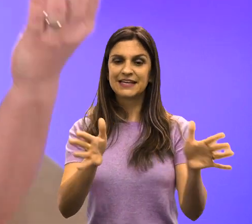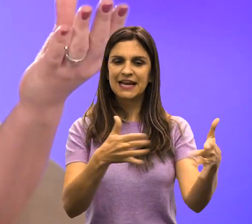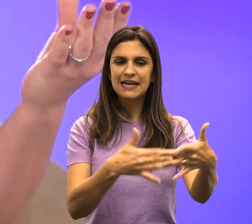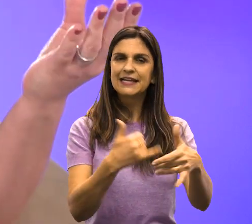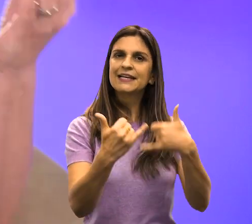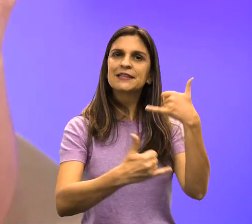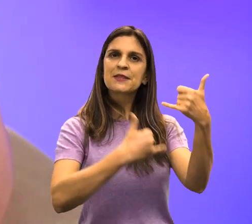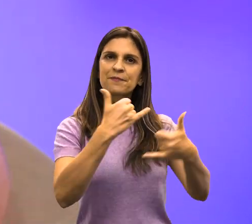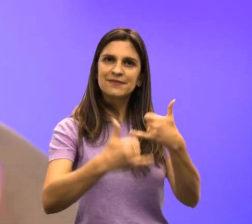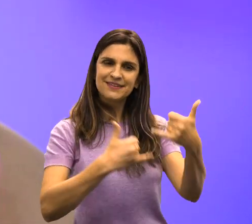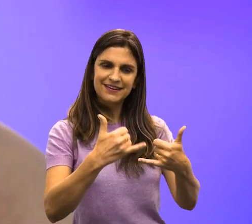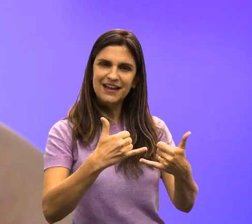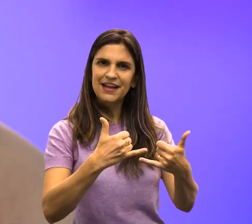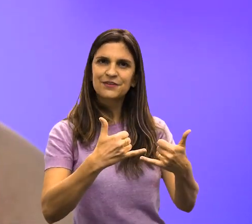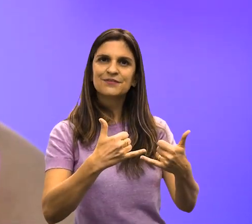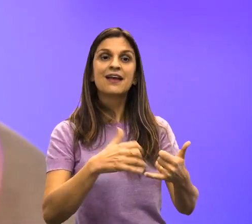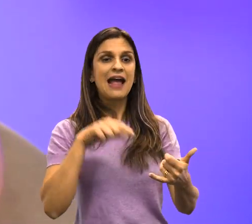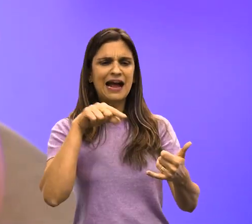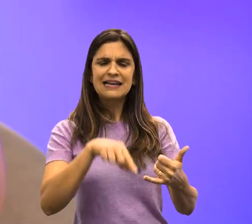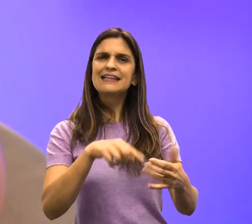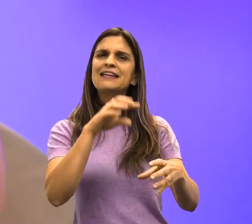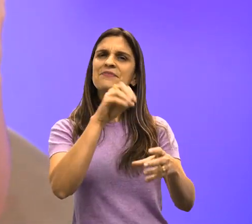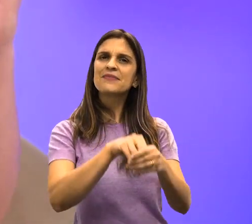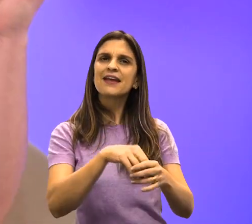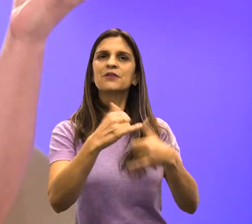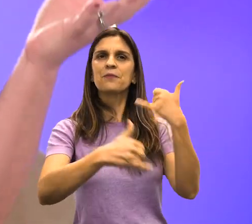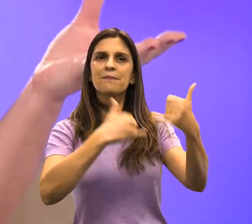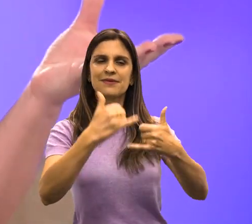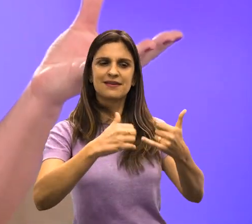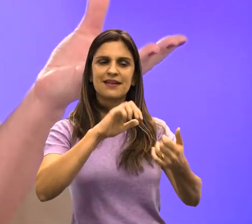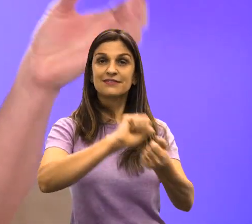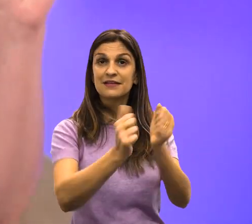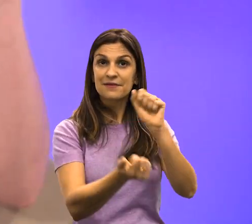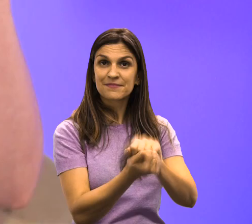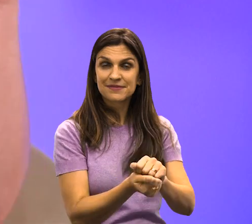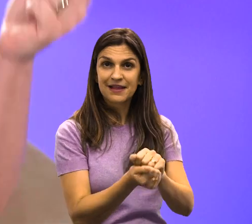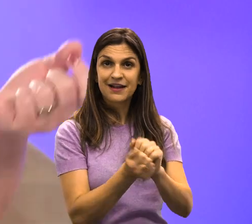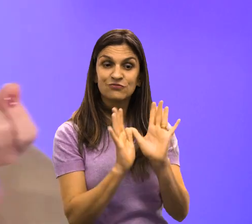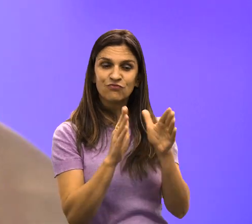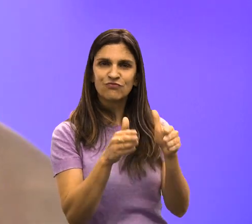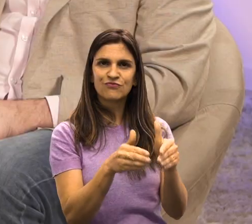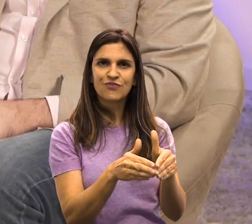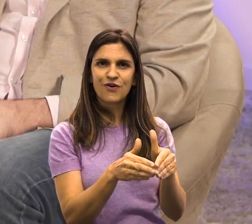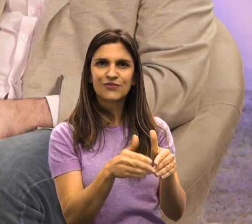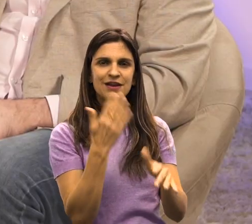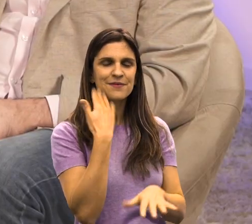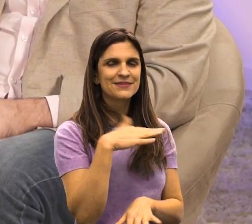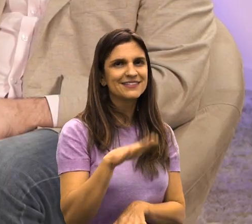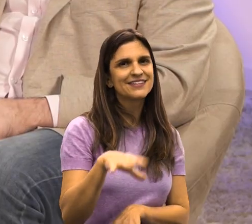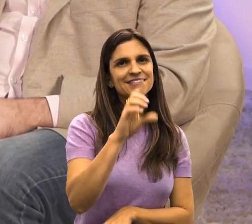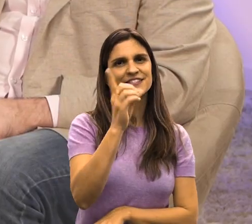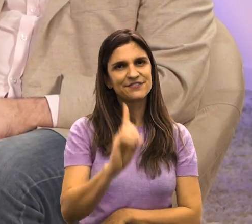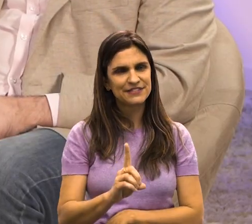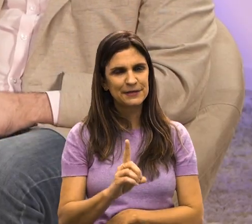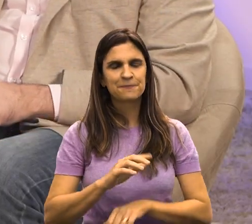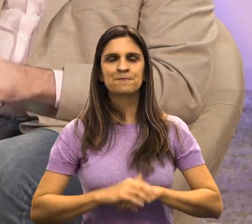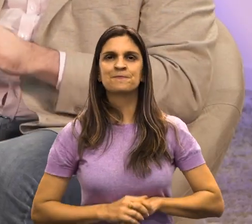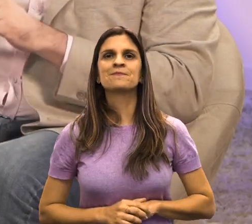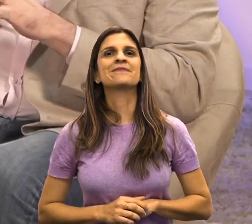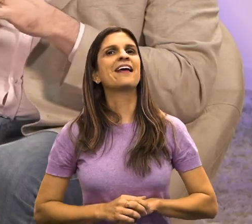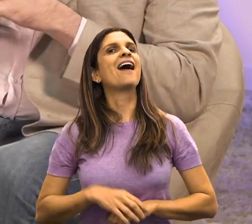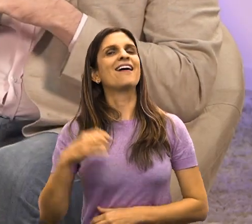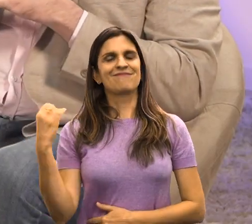você pensou nos brinquedos adaptados para as crianças com deficiência. Qual que é a importância desse olhar também da acessibilidade?